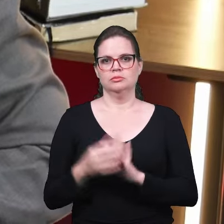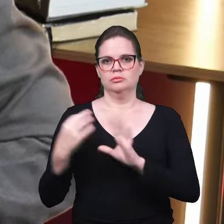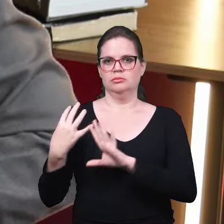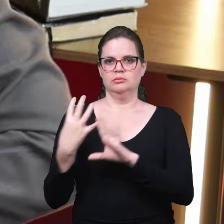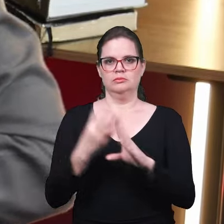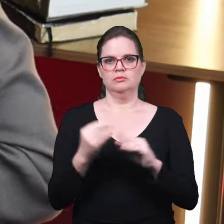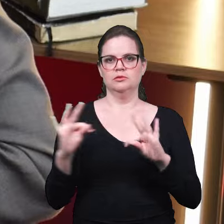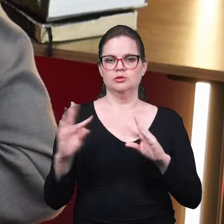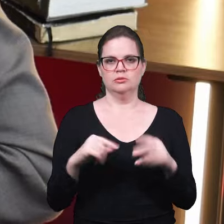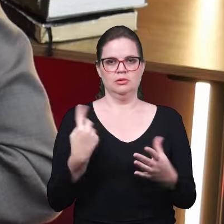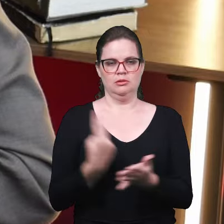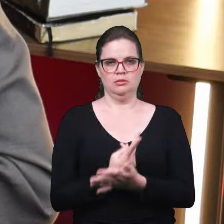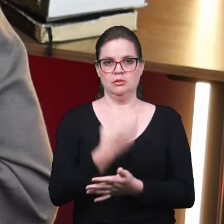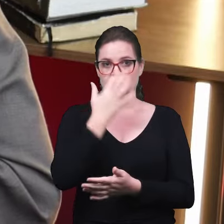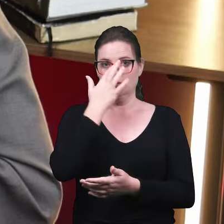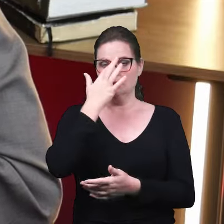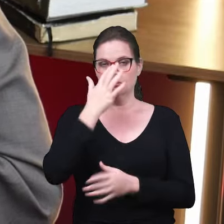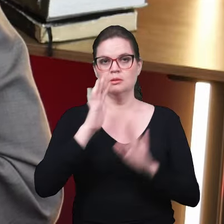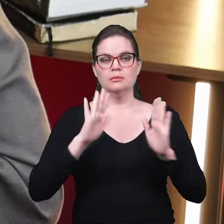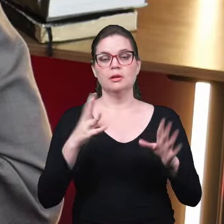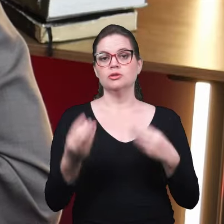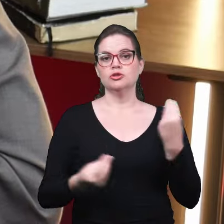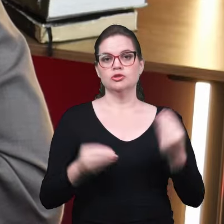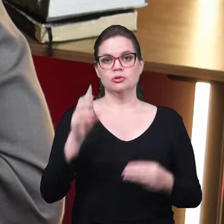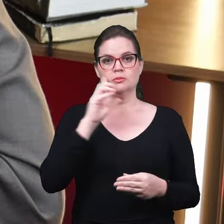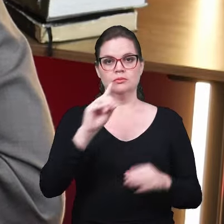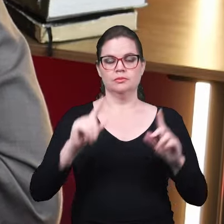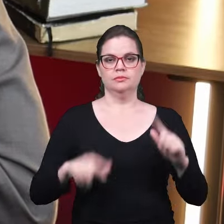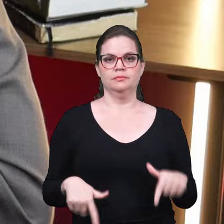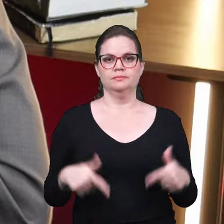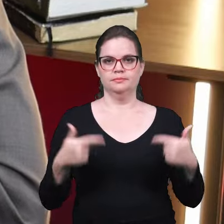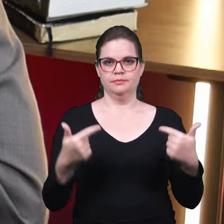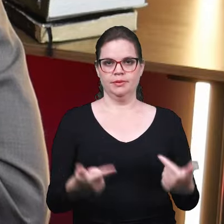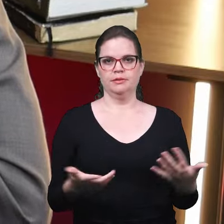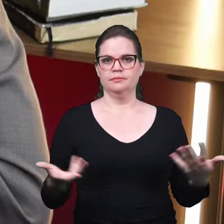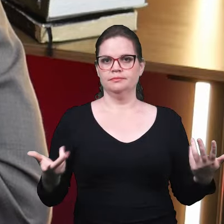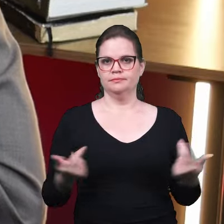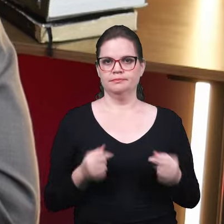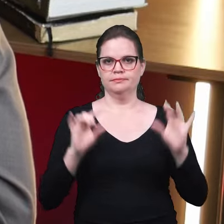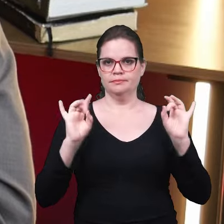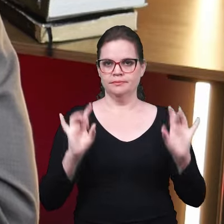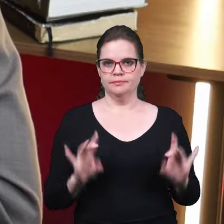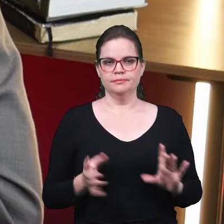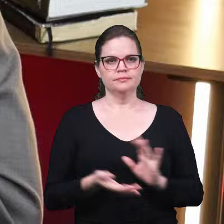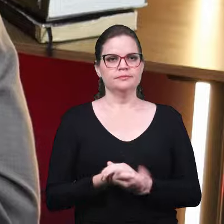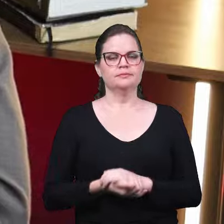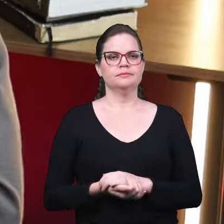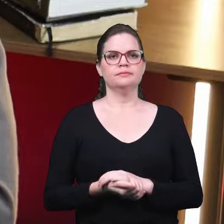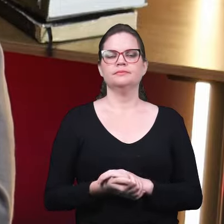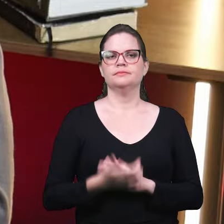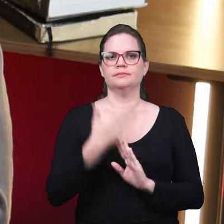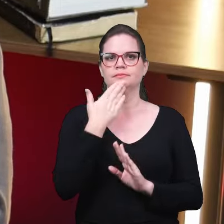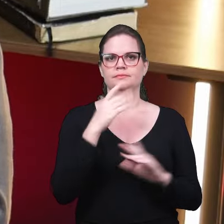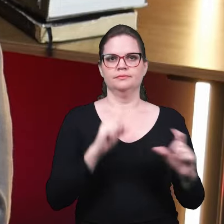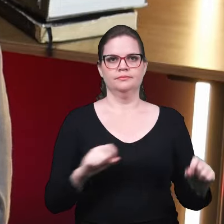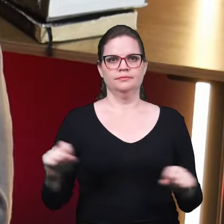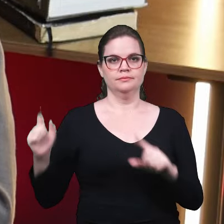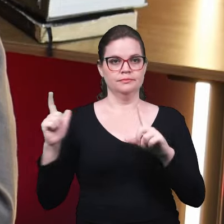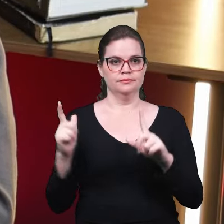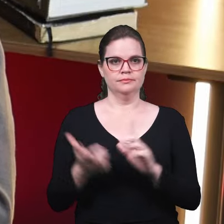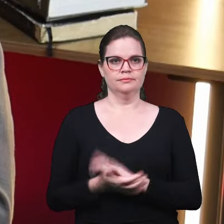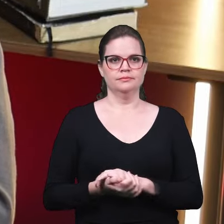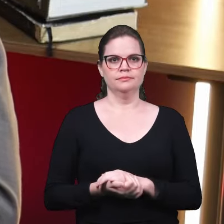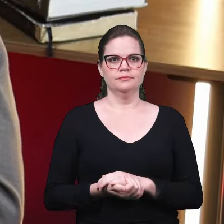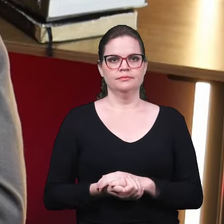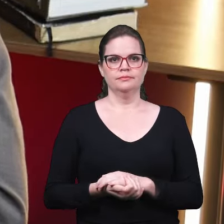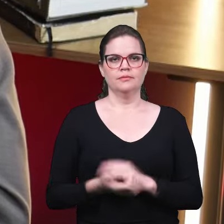está acontecendo, mas de como Deus ele operou de uma maneira especial. Eu gostaria que passasse aqui, e eu